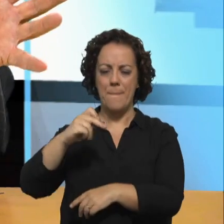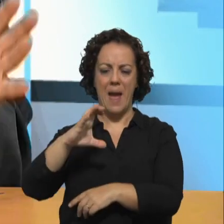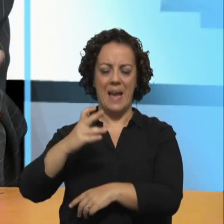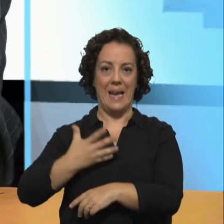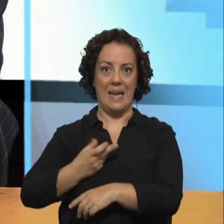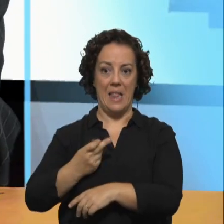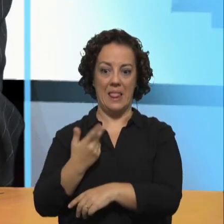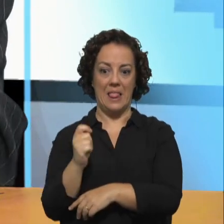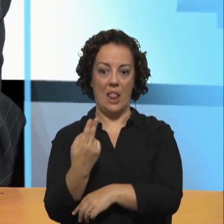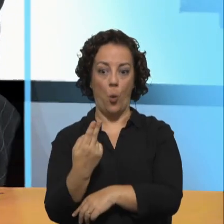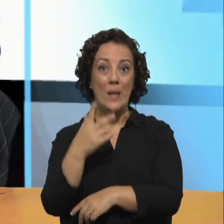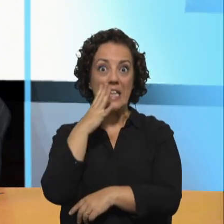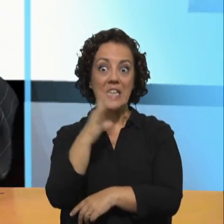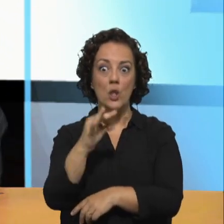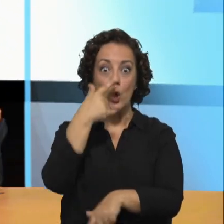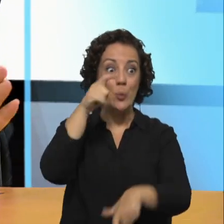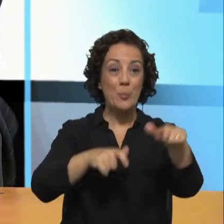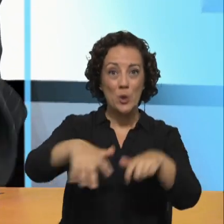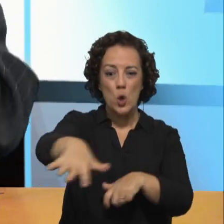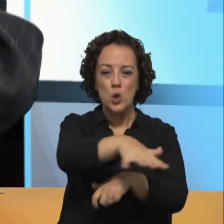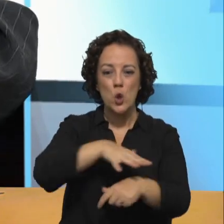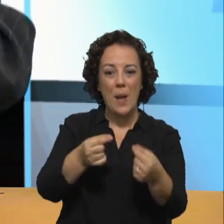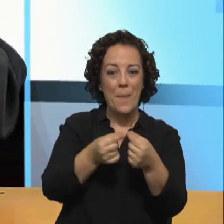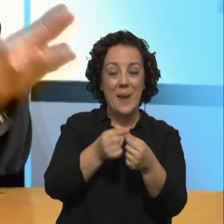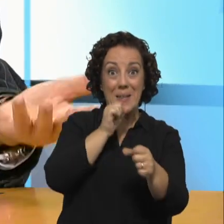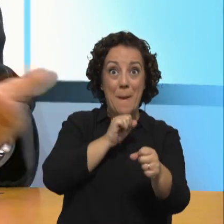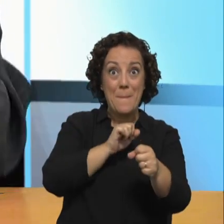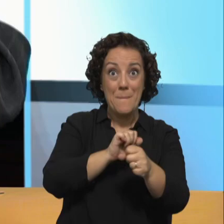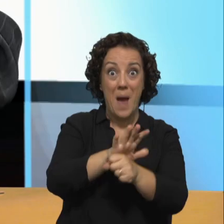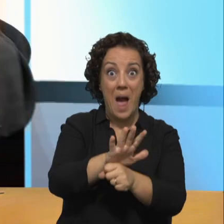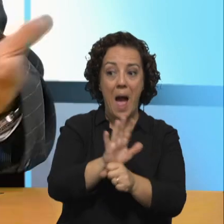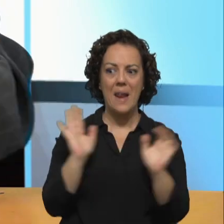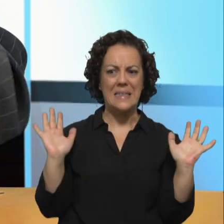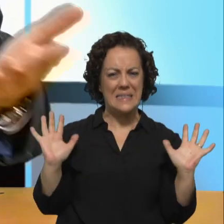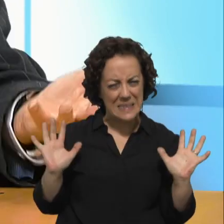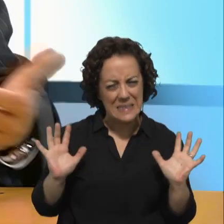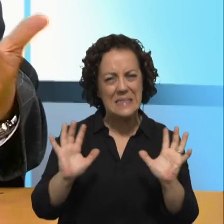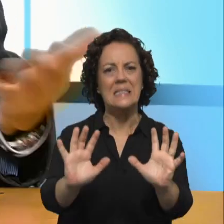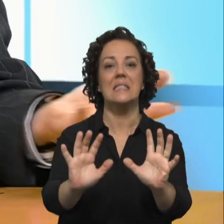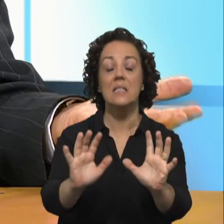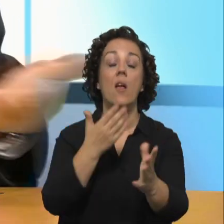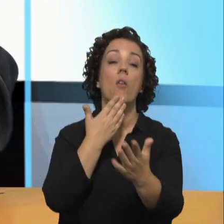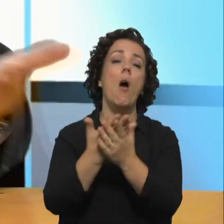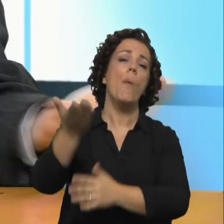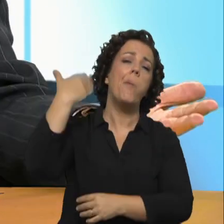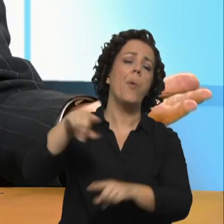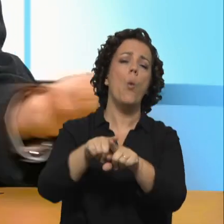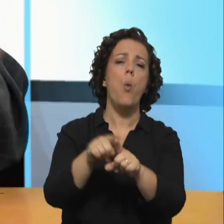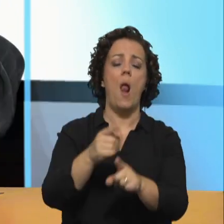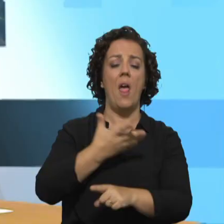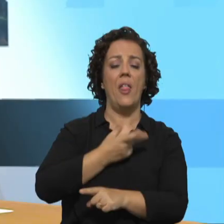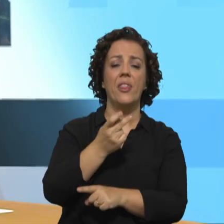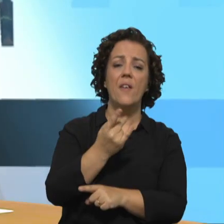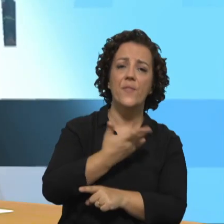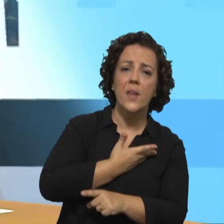Gaza todos os habitantes ali da zona costeira para eles terem acesso ao mar, como já tinha feito David e Salomão e outros reis.